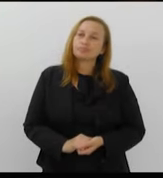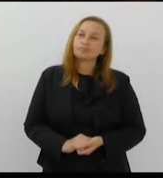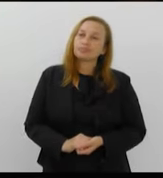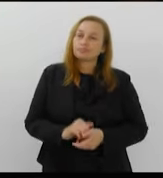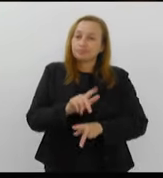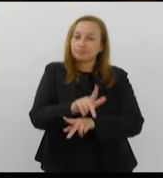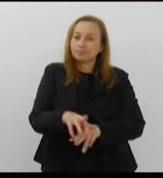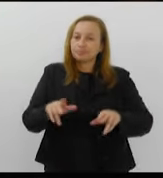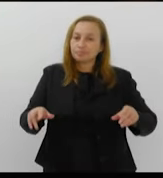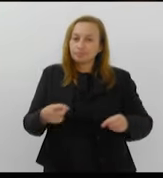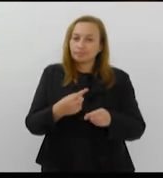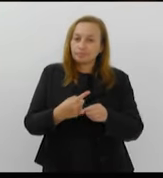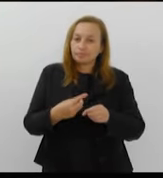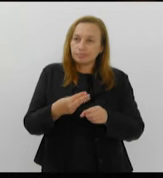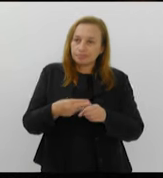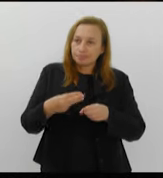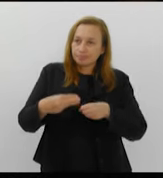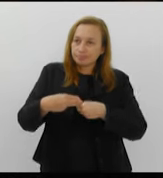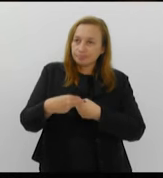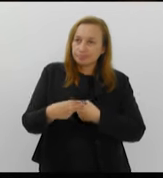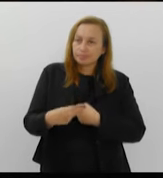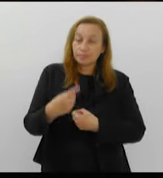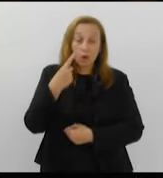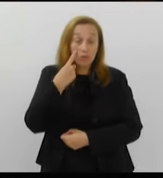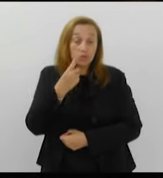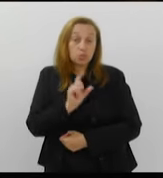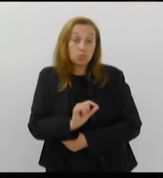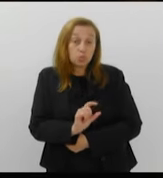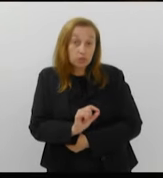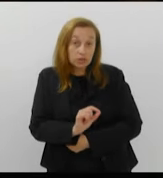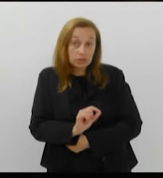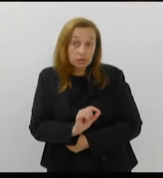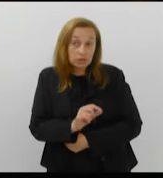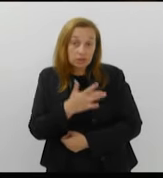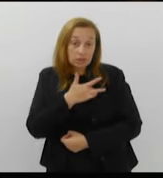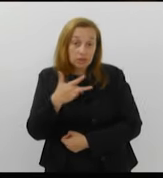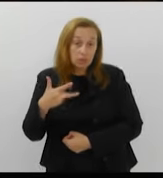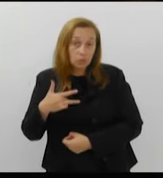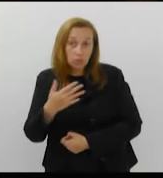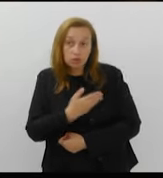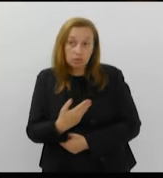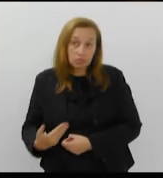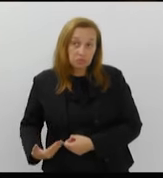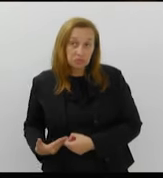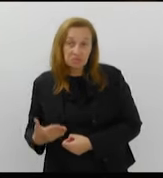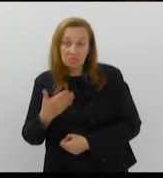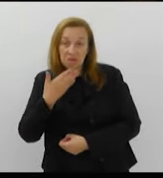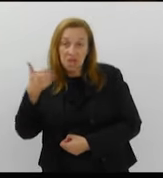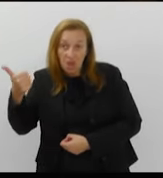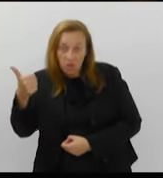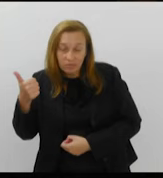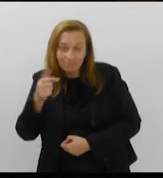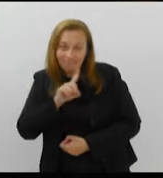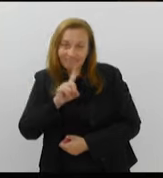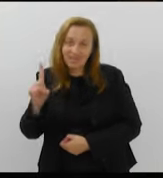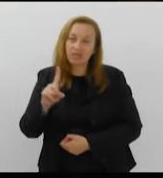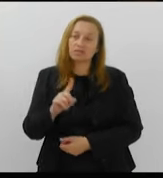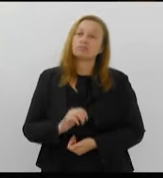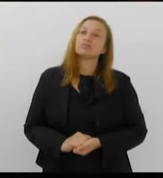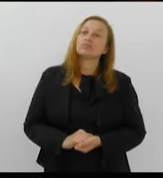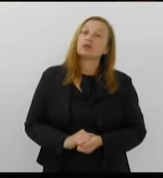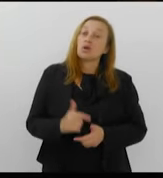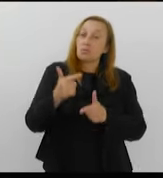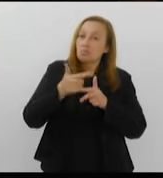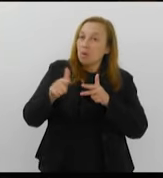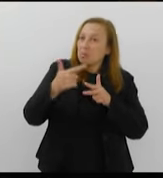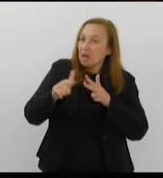diferentes municípios, o que a gente tem visto é que a saúde pública não tem melhorado. Mas antigos